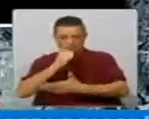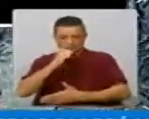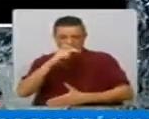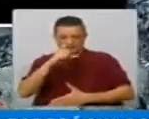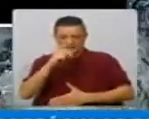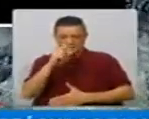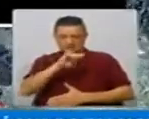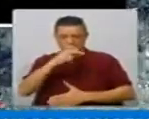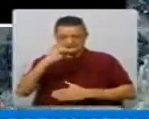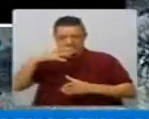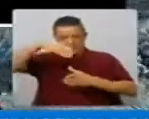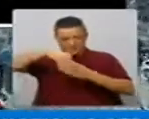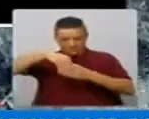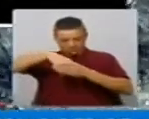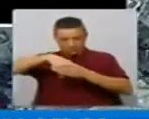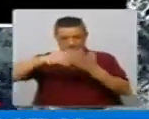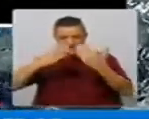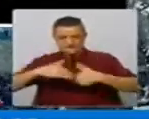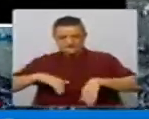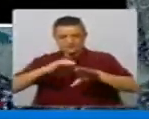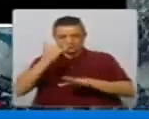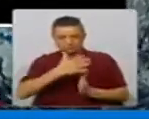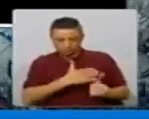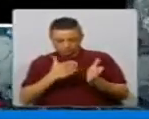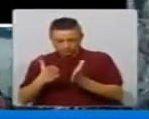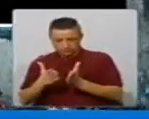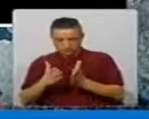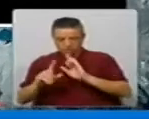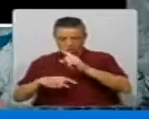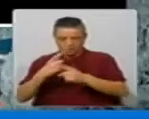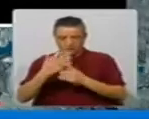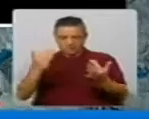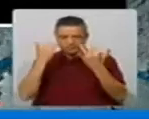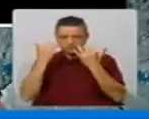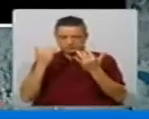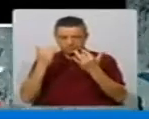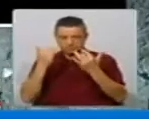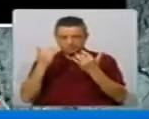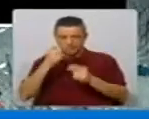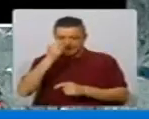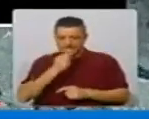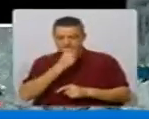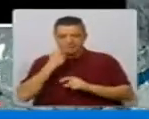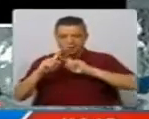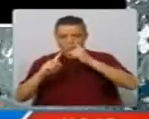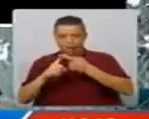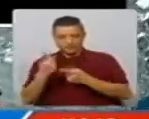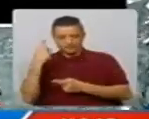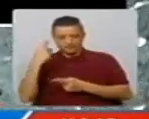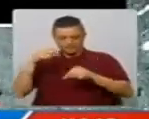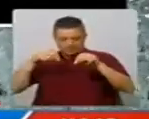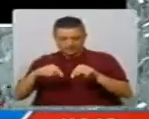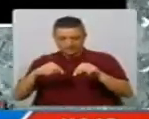enxames galácticos. E qual é o velho conhecido, então, a segunda parte de uma outra notícia, é que em maio do ano passado falámos precisamente neste